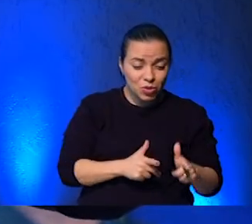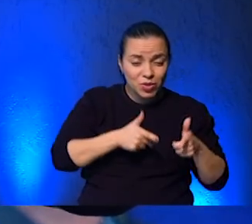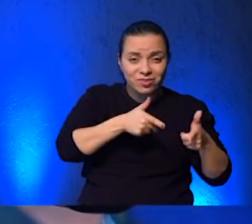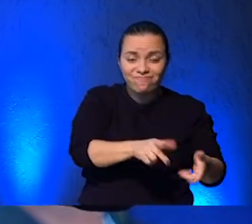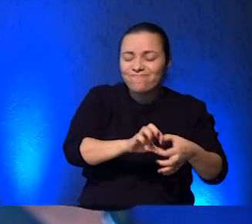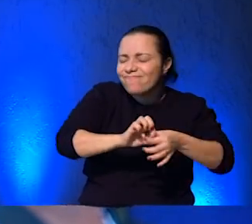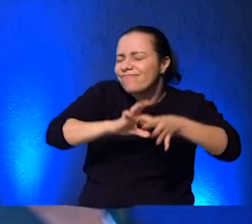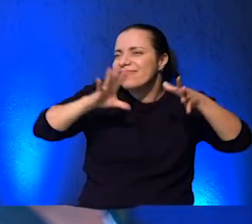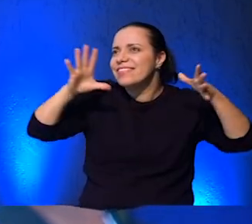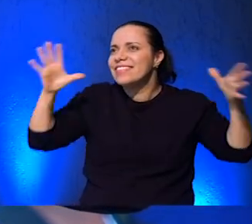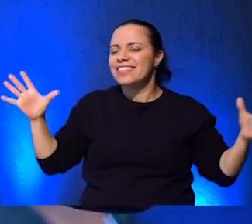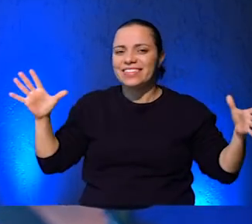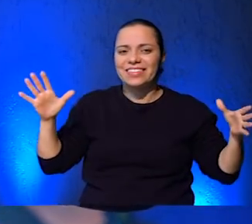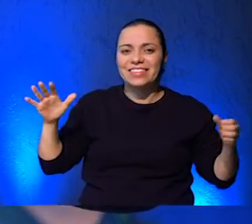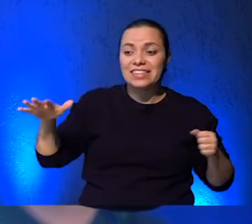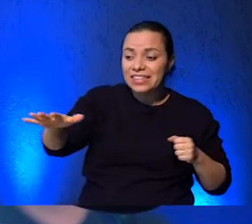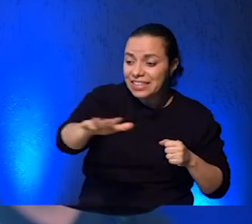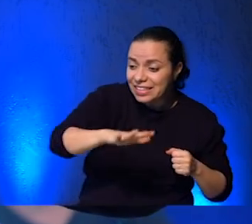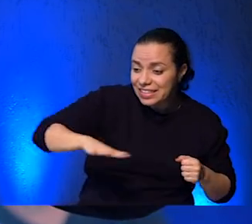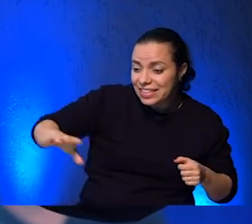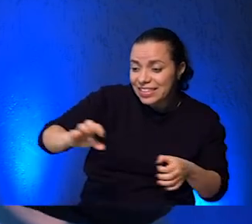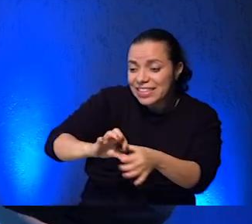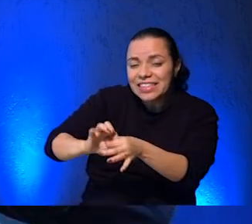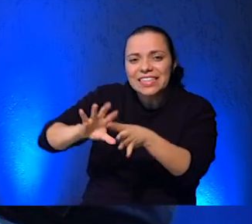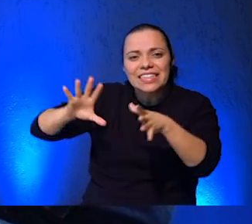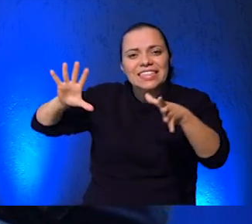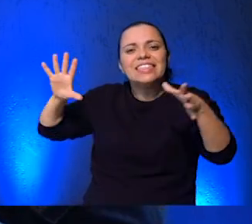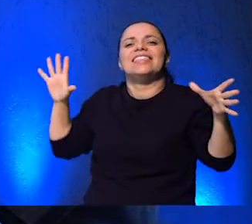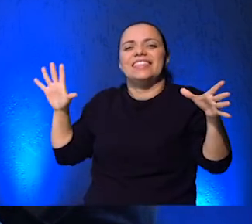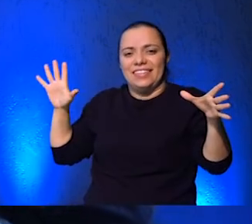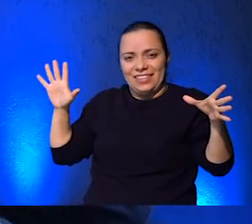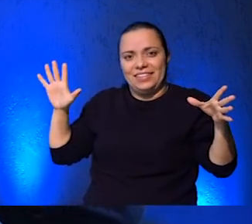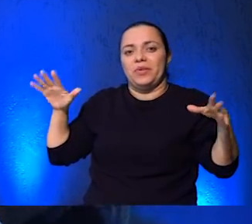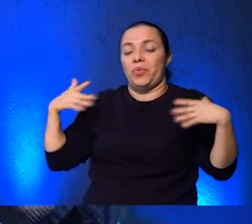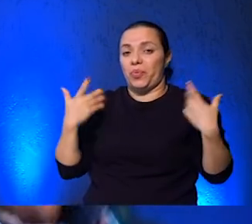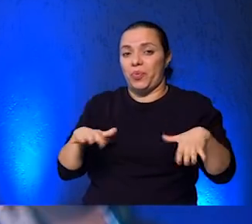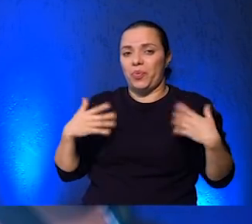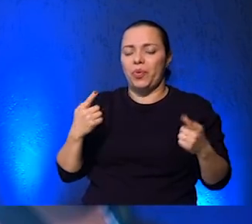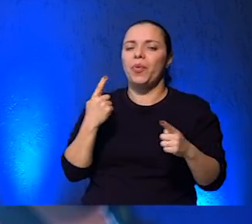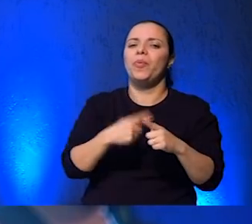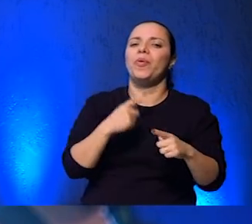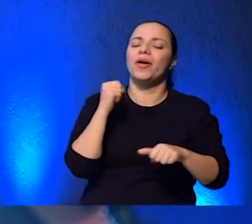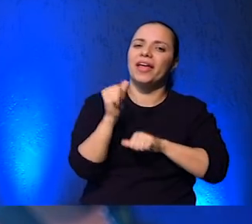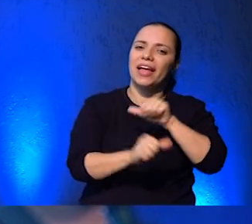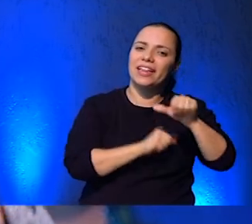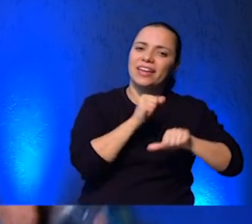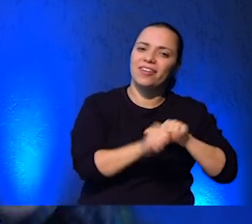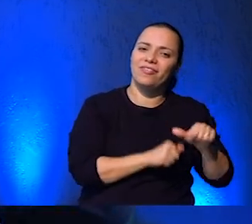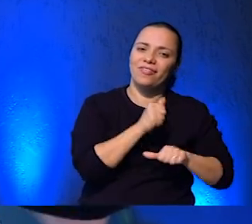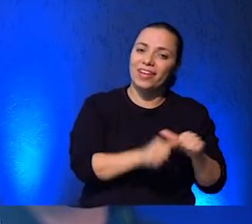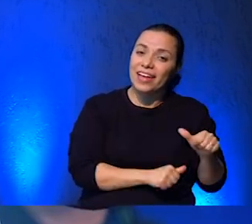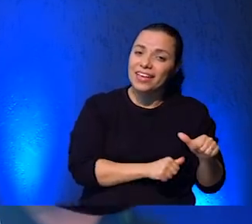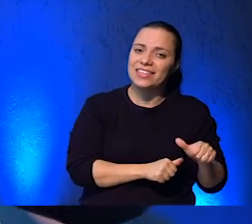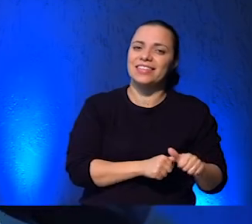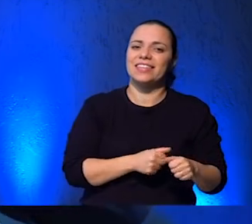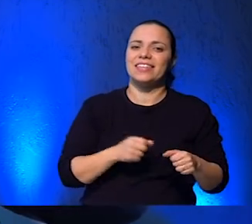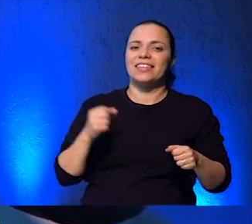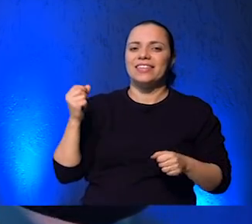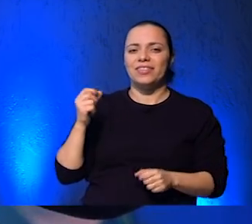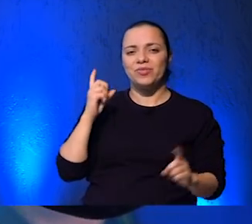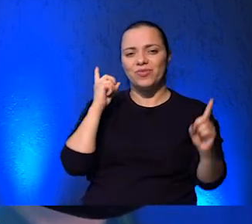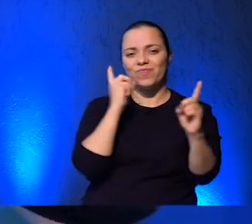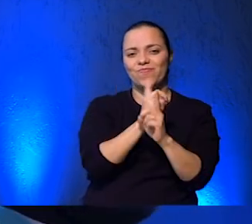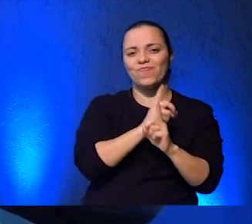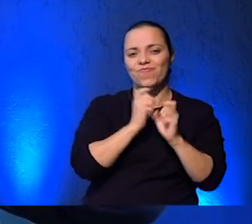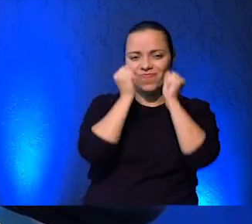a nação é liberta porque moisés teve um encontro com deus quando ele tem esse encontro com deus aquilo que era